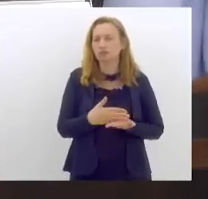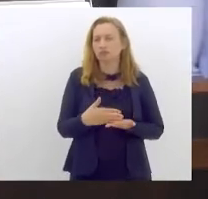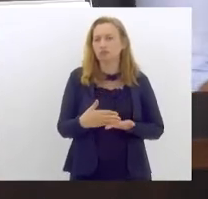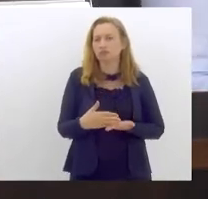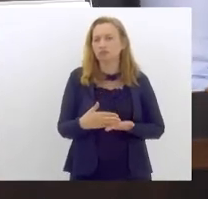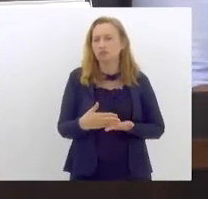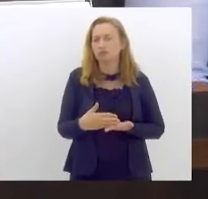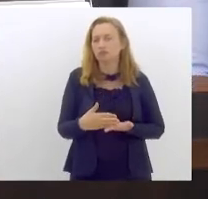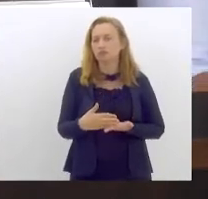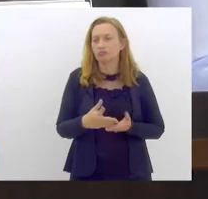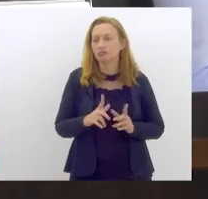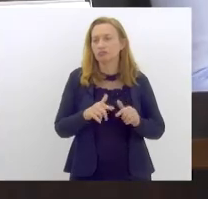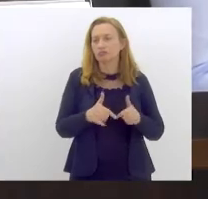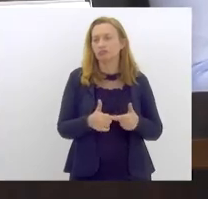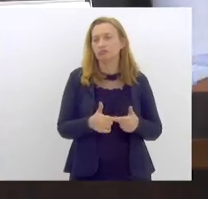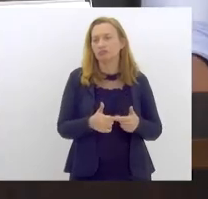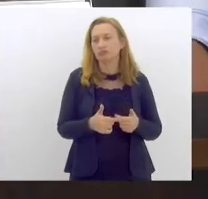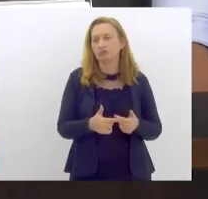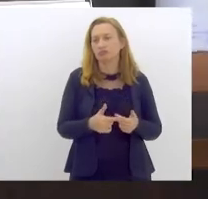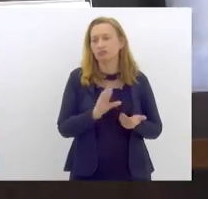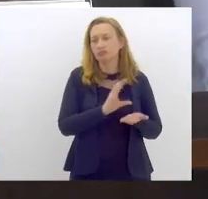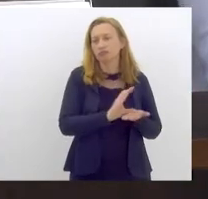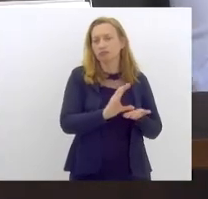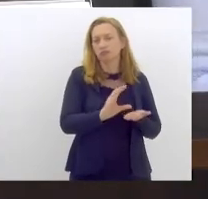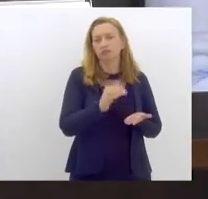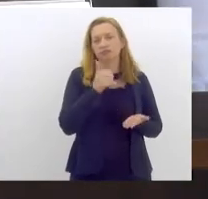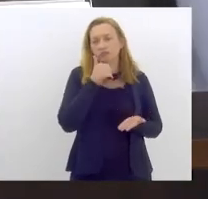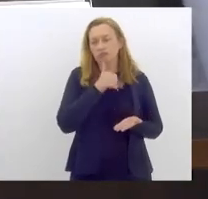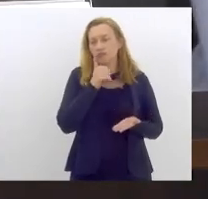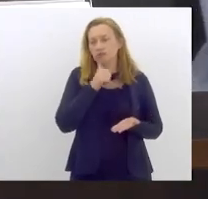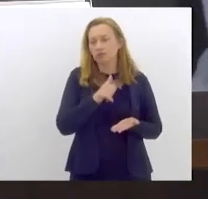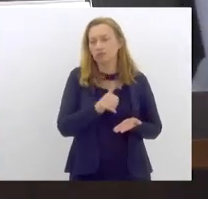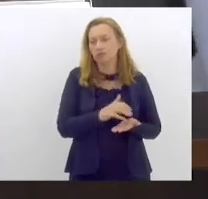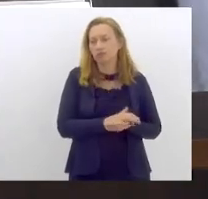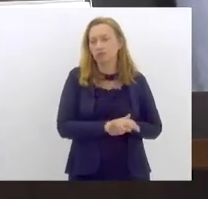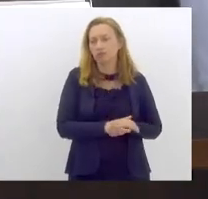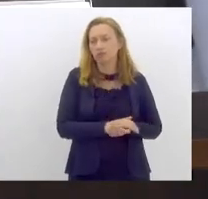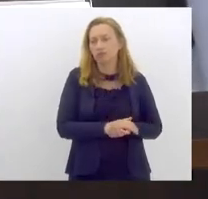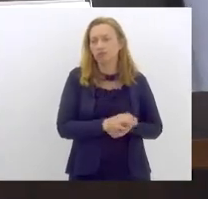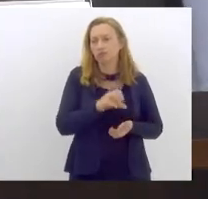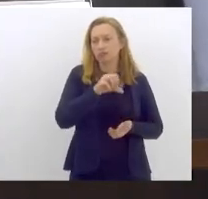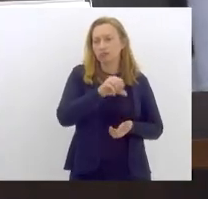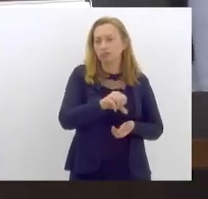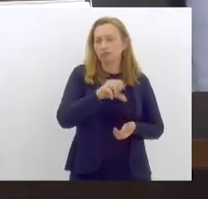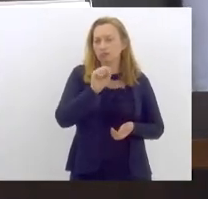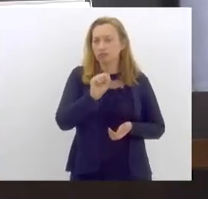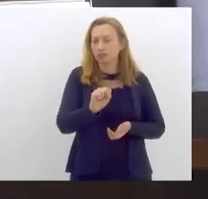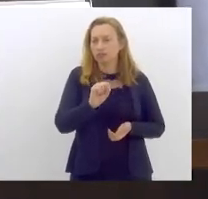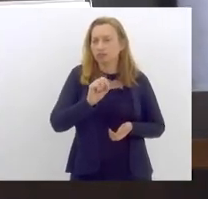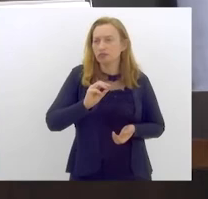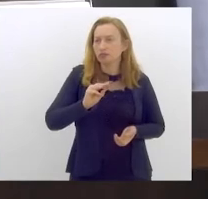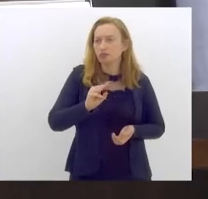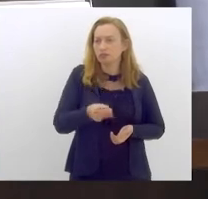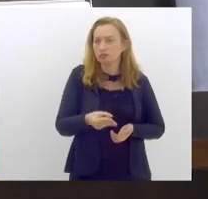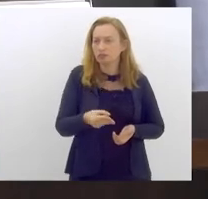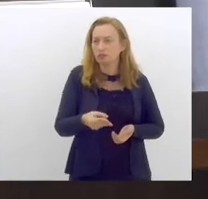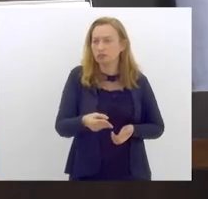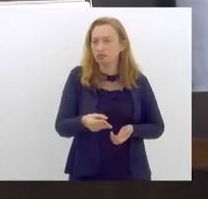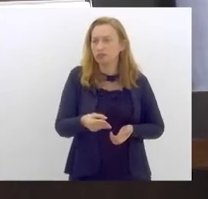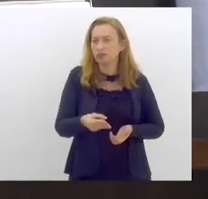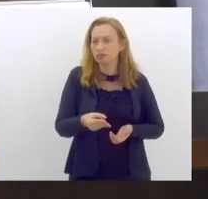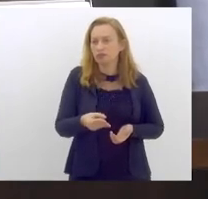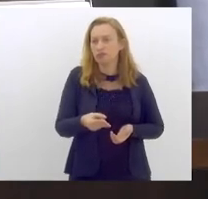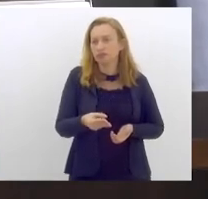para ações designadas para as mulheres cerca de 98 milhões em